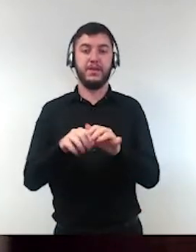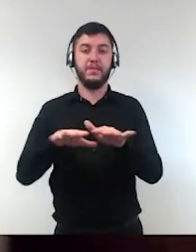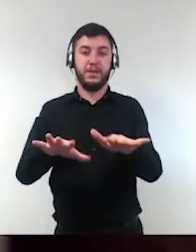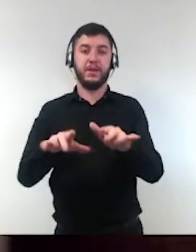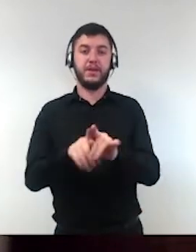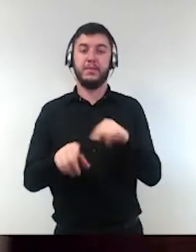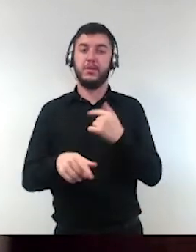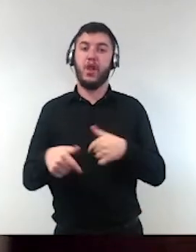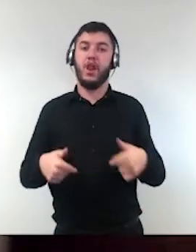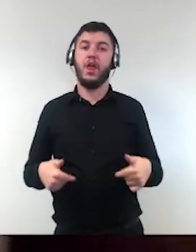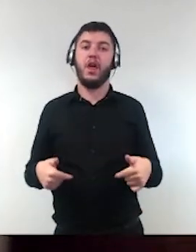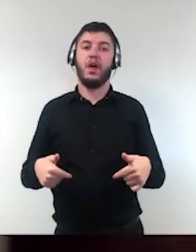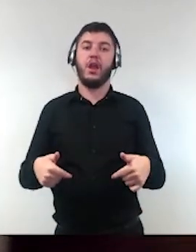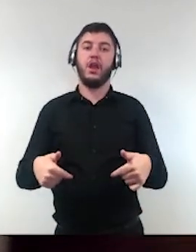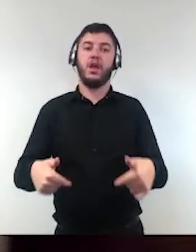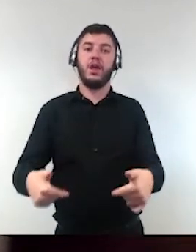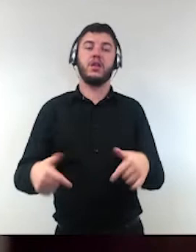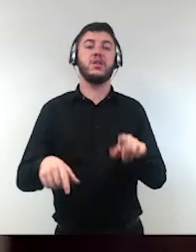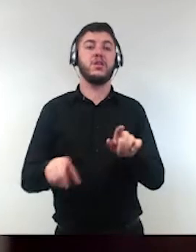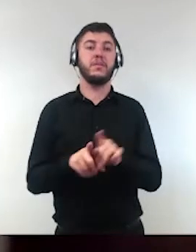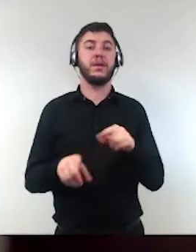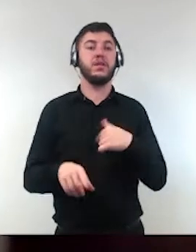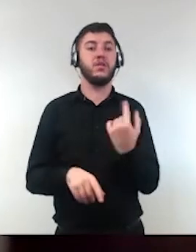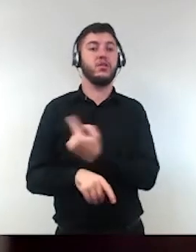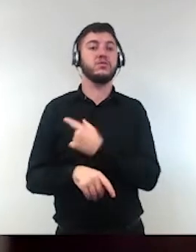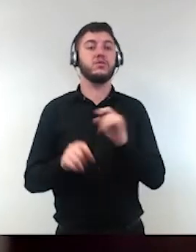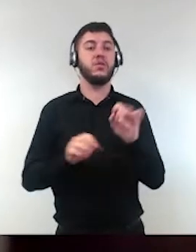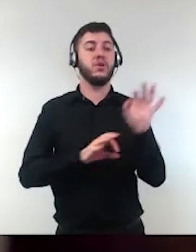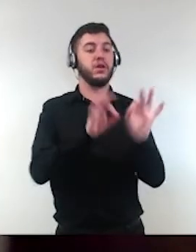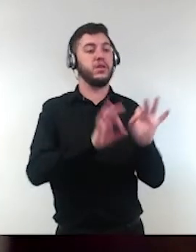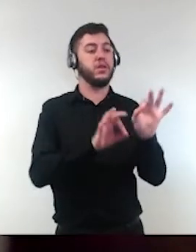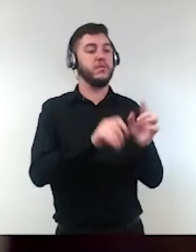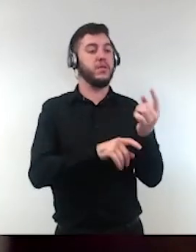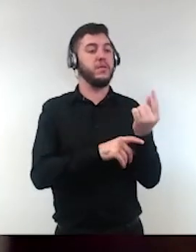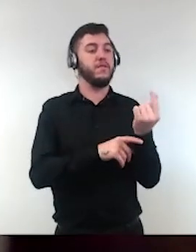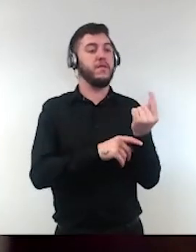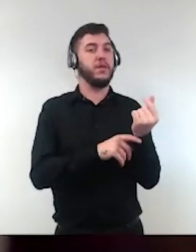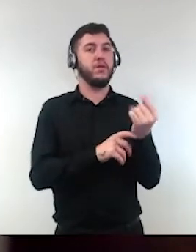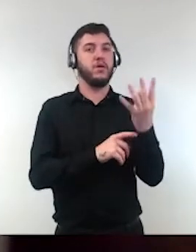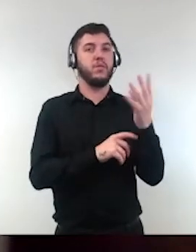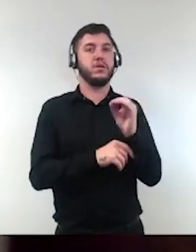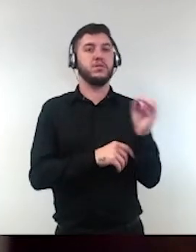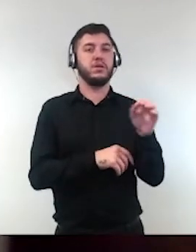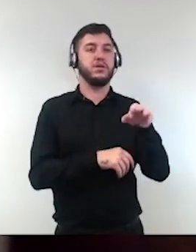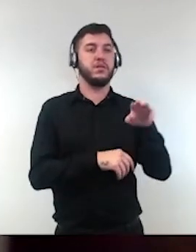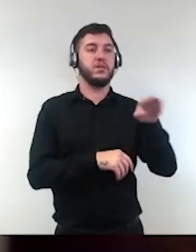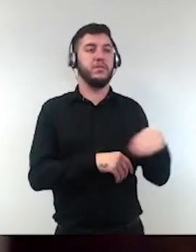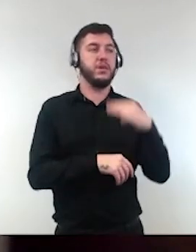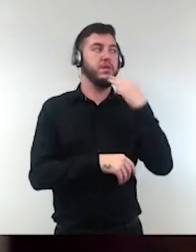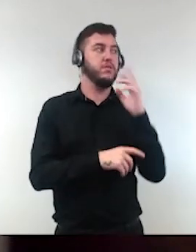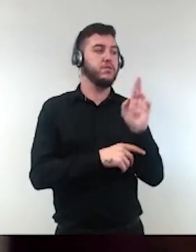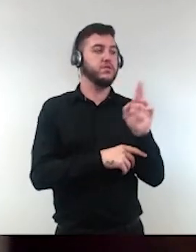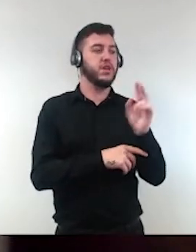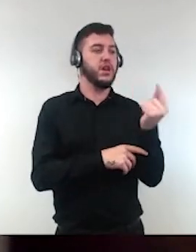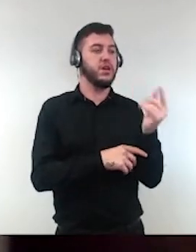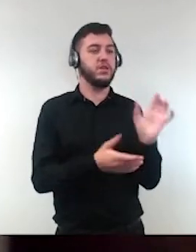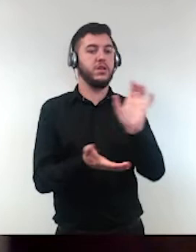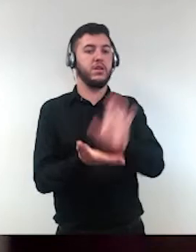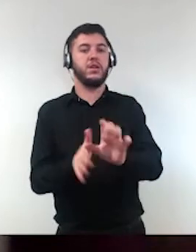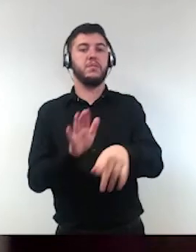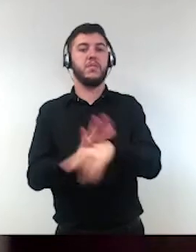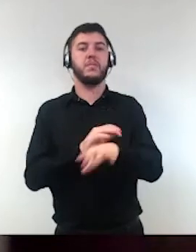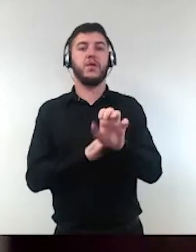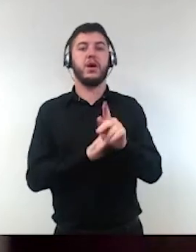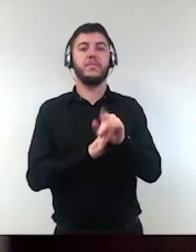Covid mais de 400 milhões de reais, seja em equipamentos de proteção individual, seja